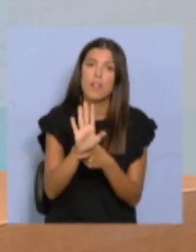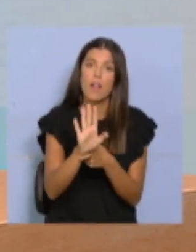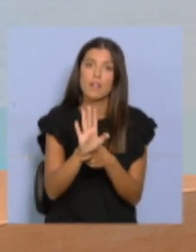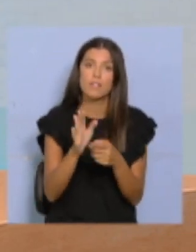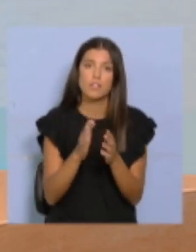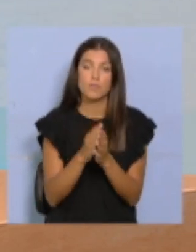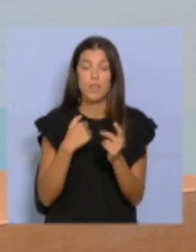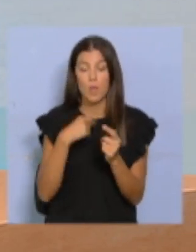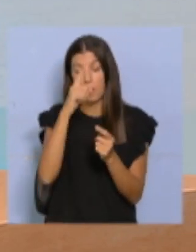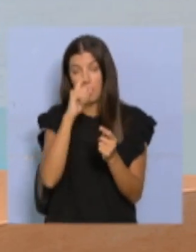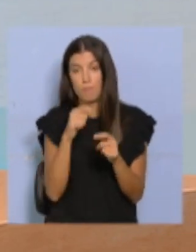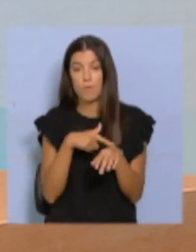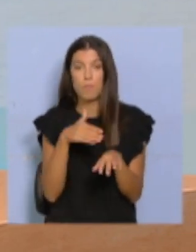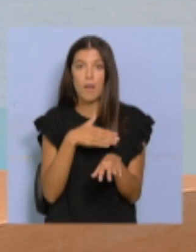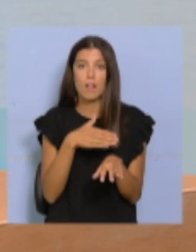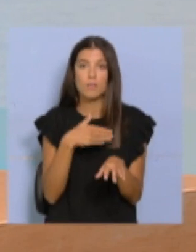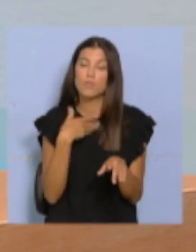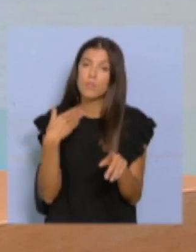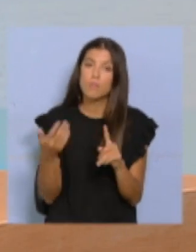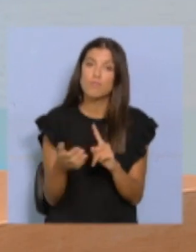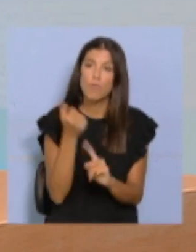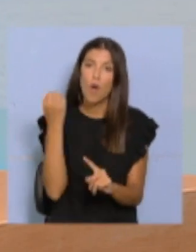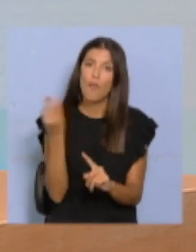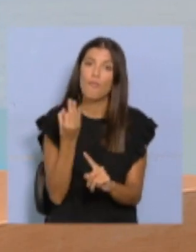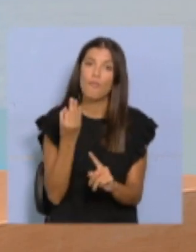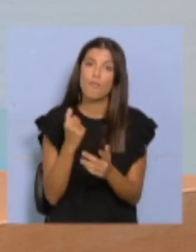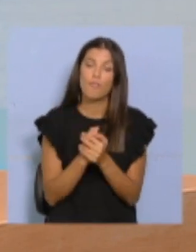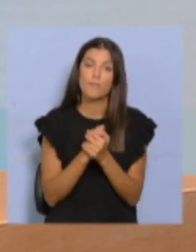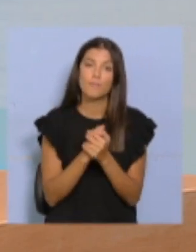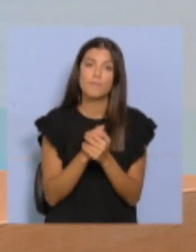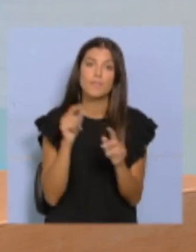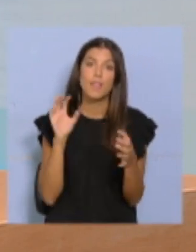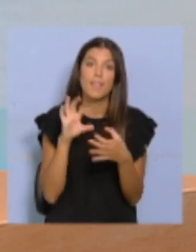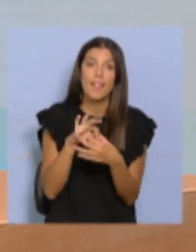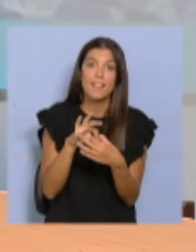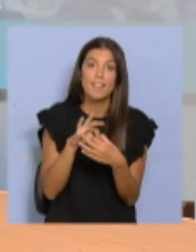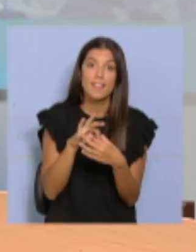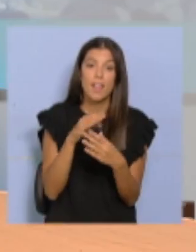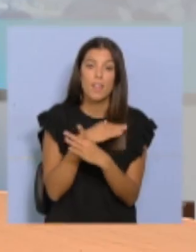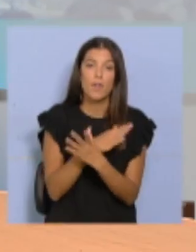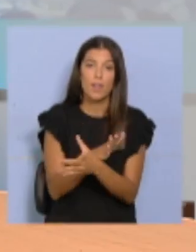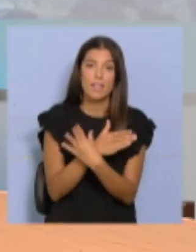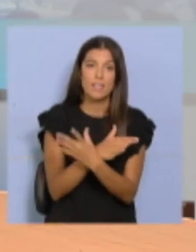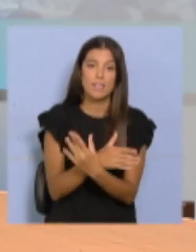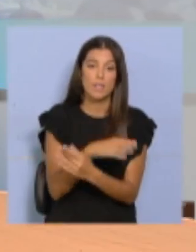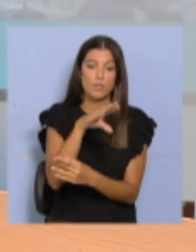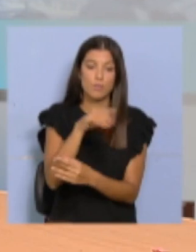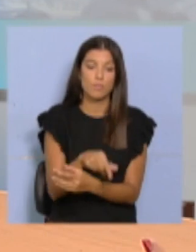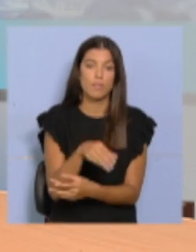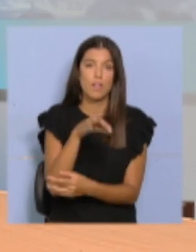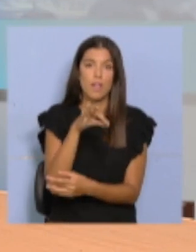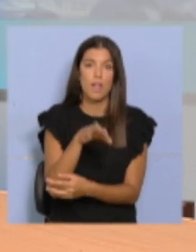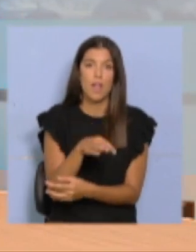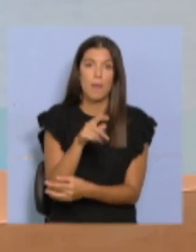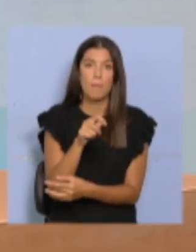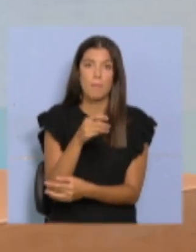que me lembrei de um momento em que conseguimos isso muito bem, não é? E que tem a ver com os incêndios de Pedrógão. Pedrógão foi aquela